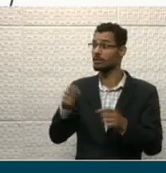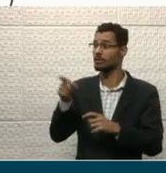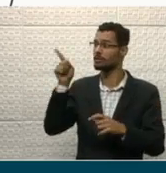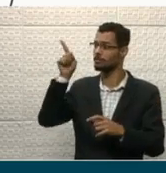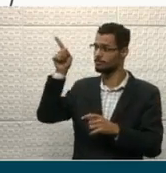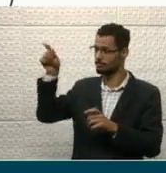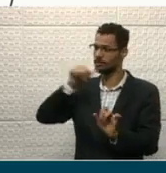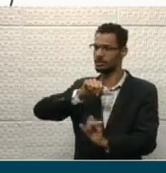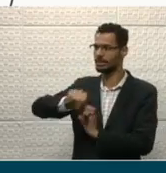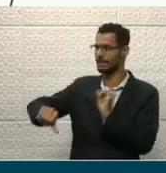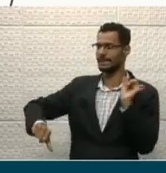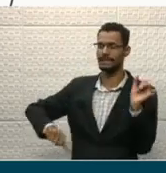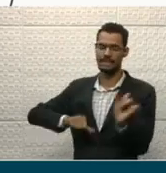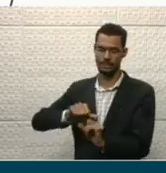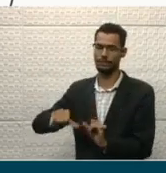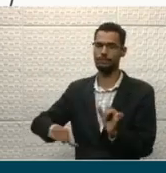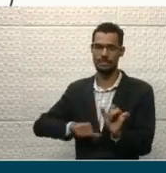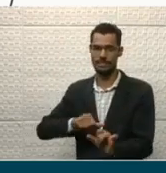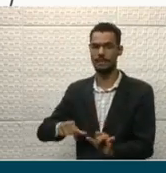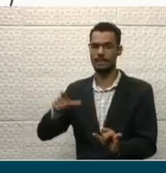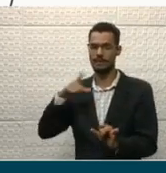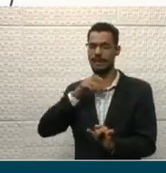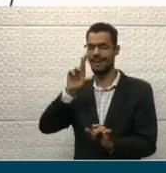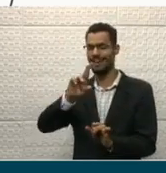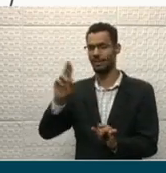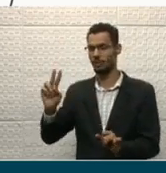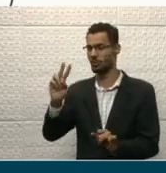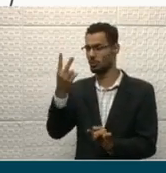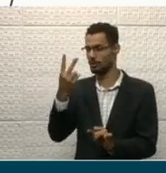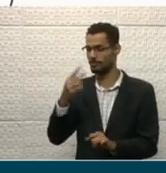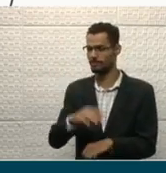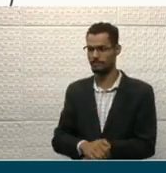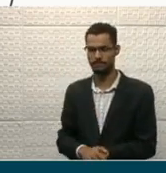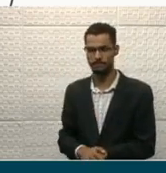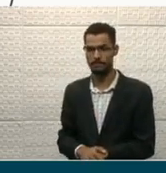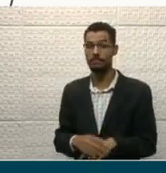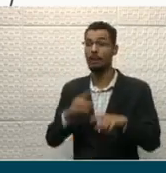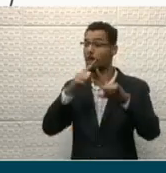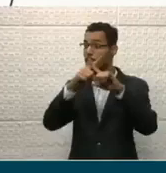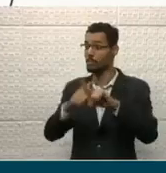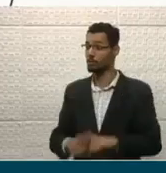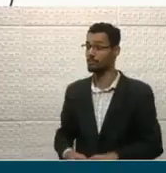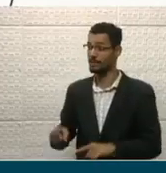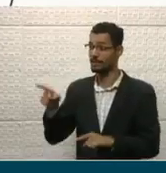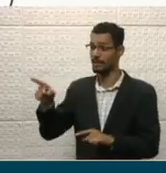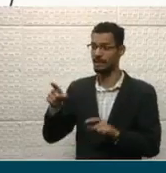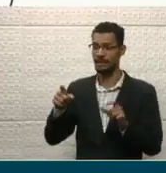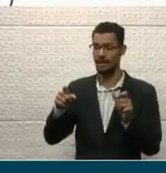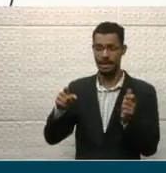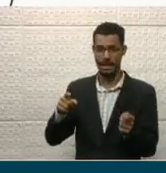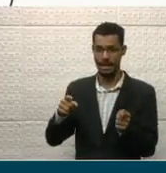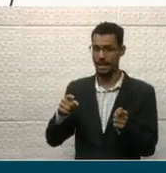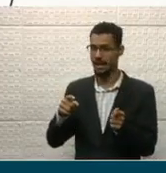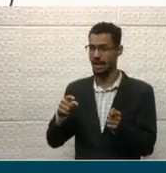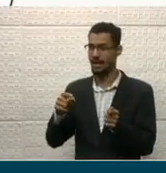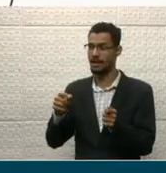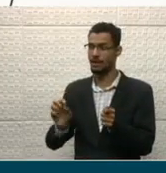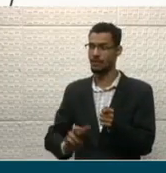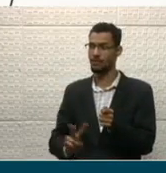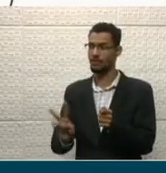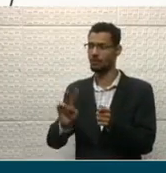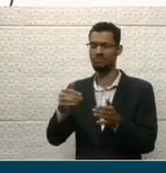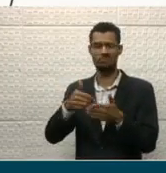dessa transformação. É um vetor de R2. Eu vou multiplicar a matriz A por esse